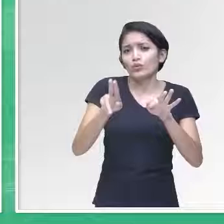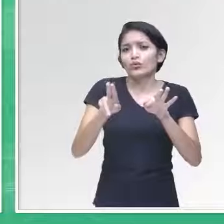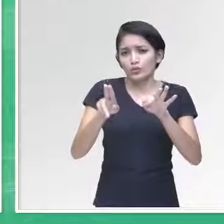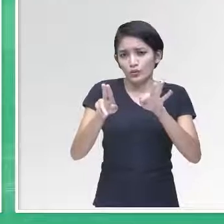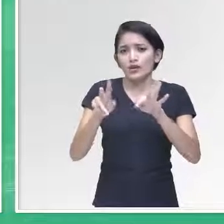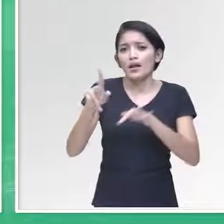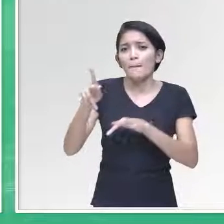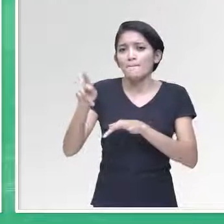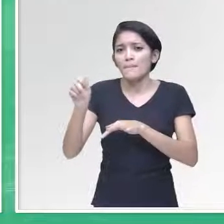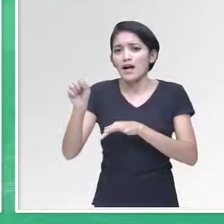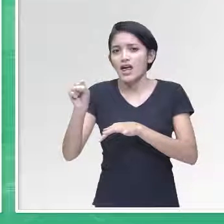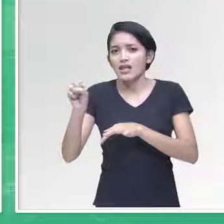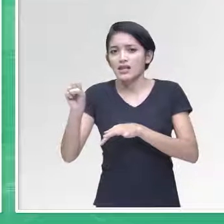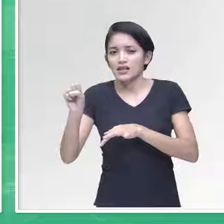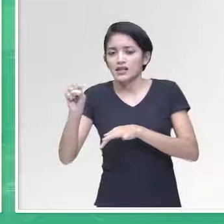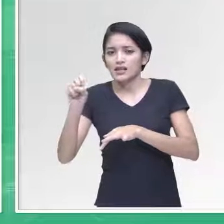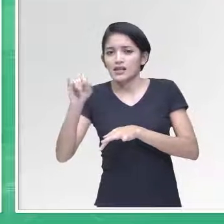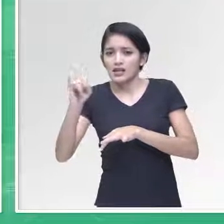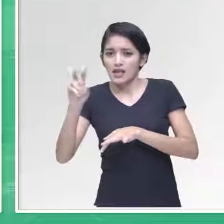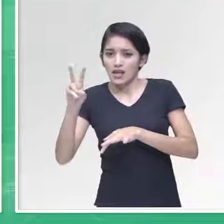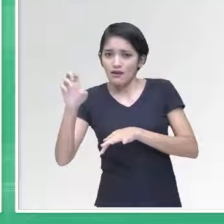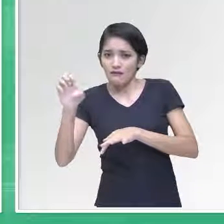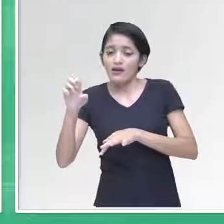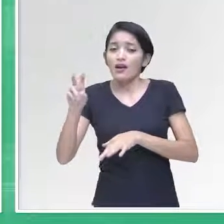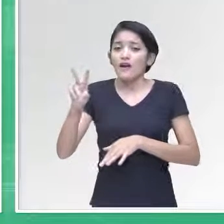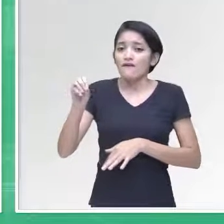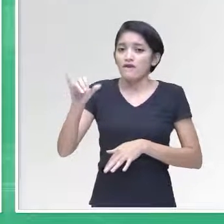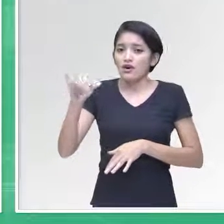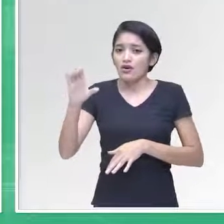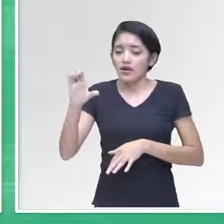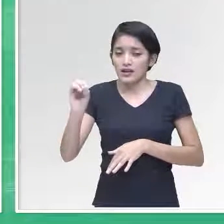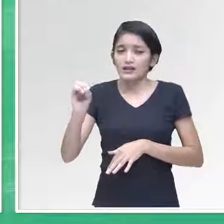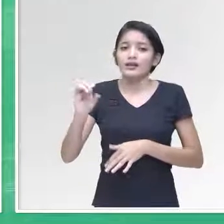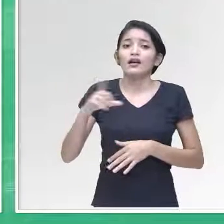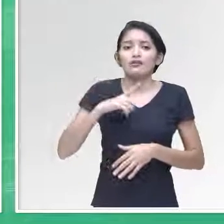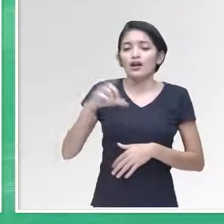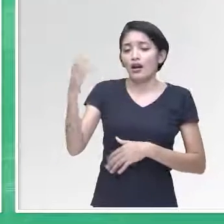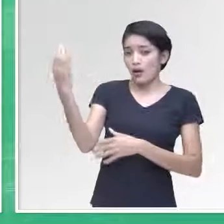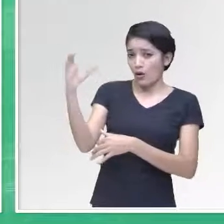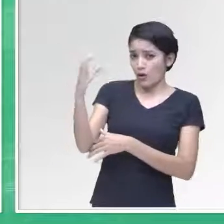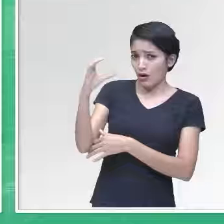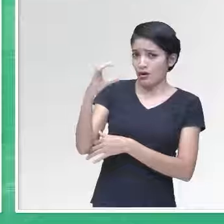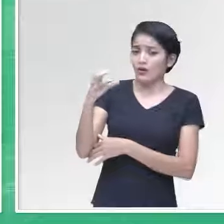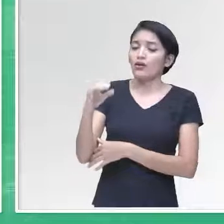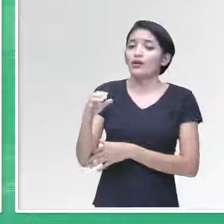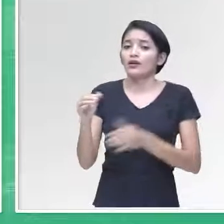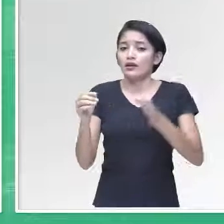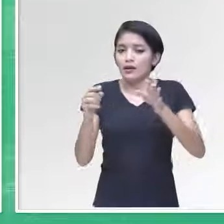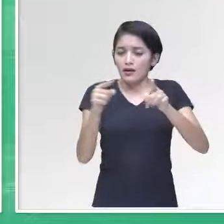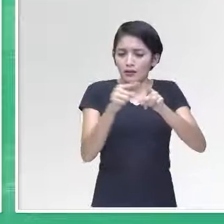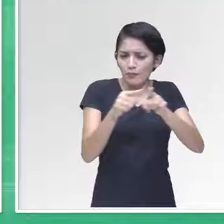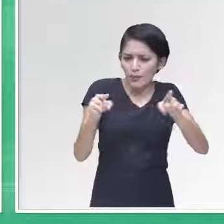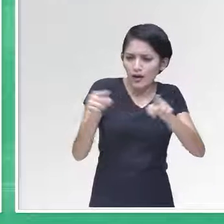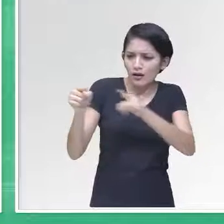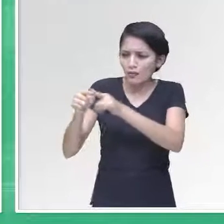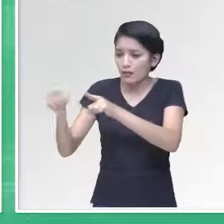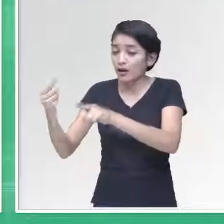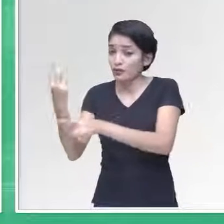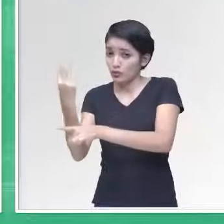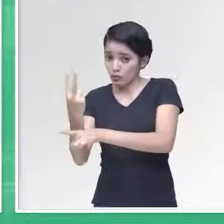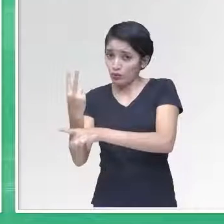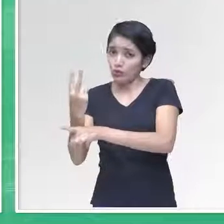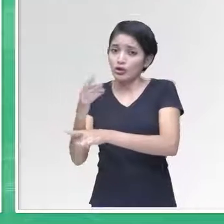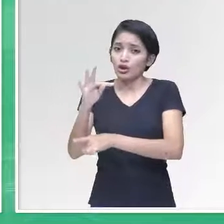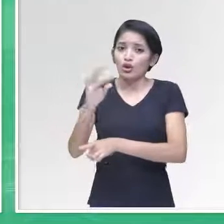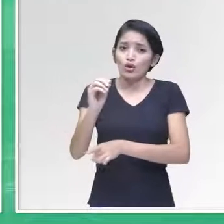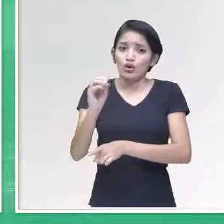past. Aí vocês têm, ó, Coca-Cola, 2 espaços, to be a remedy for headaches. E aí,